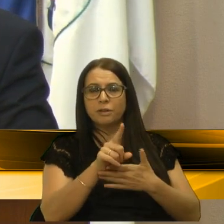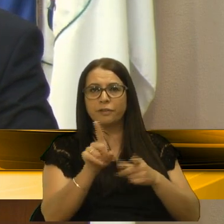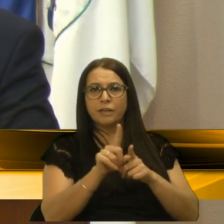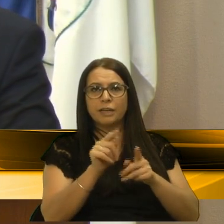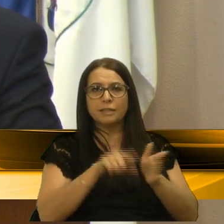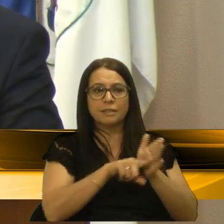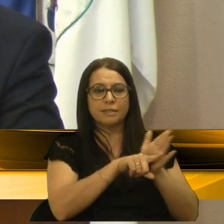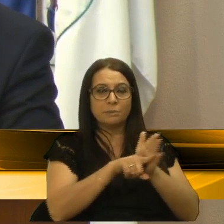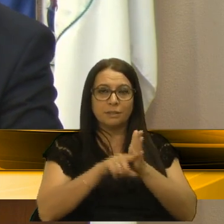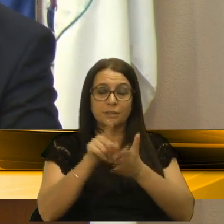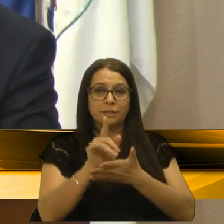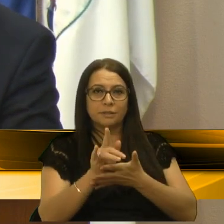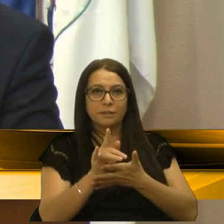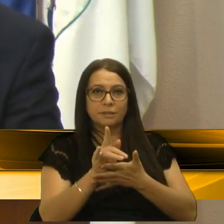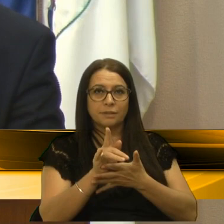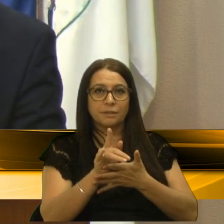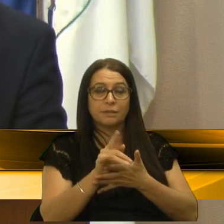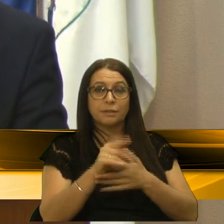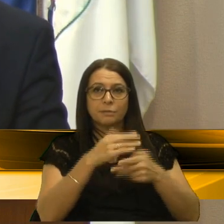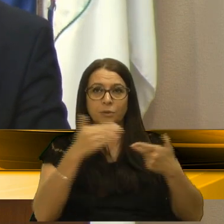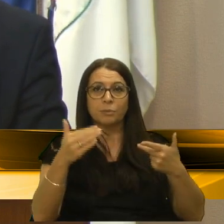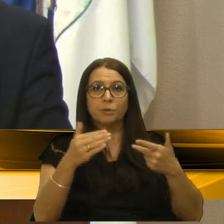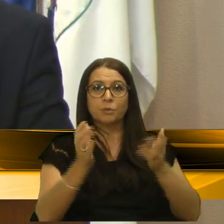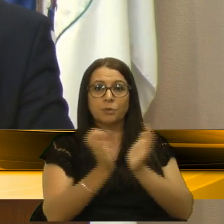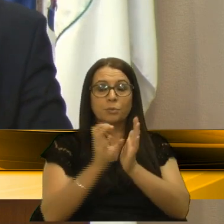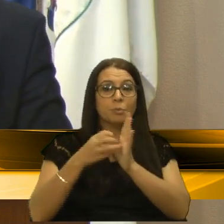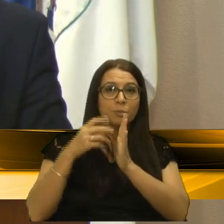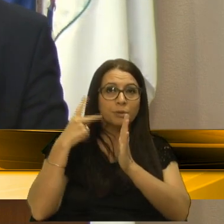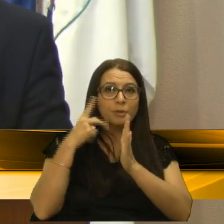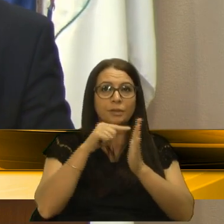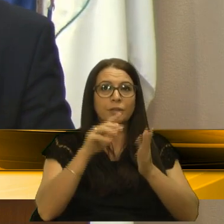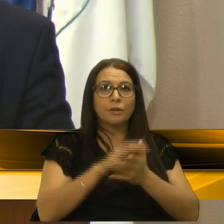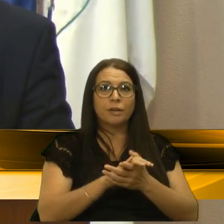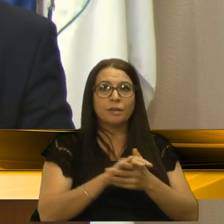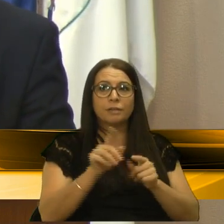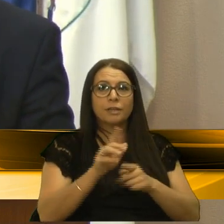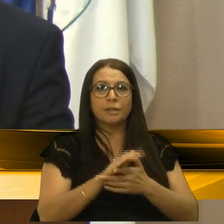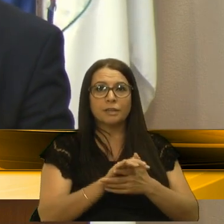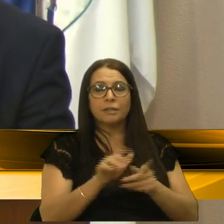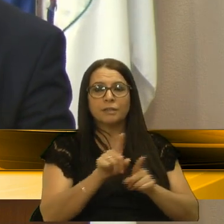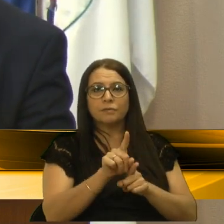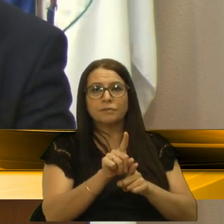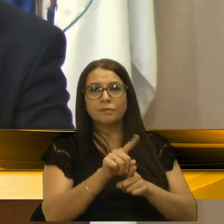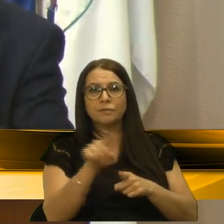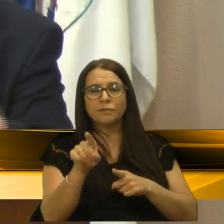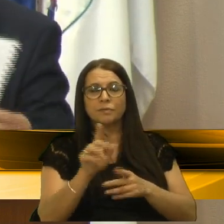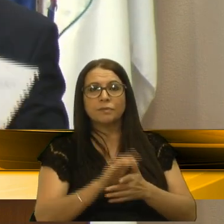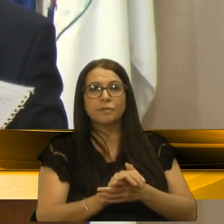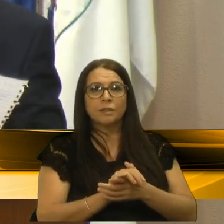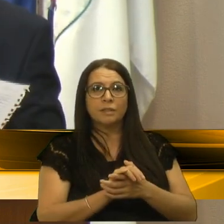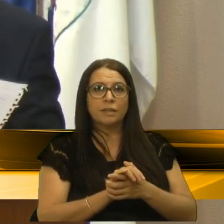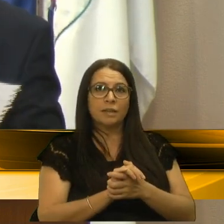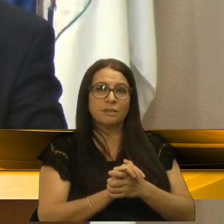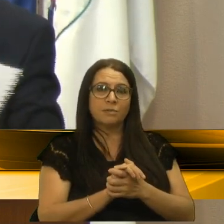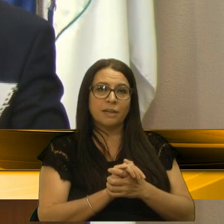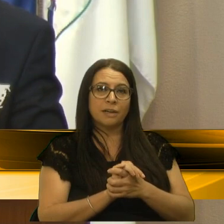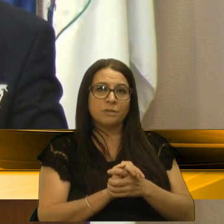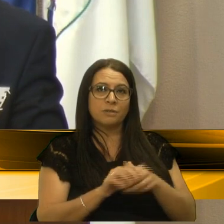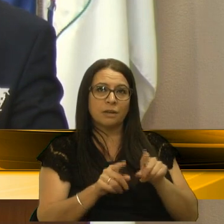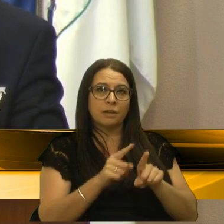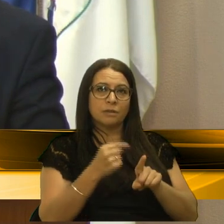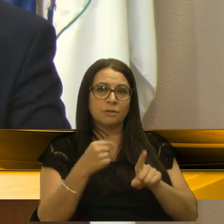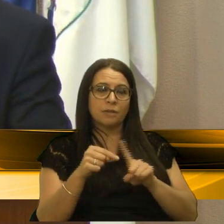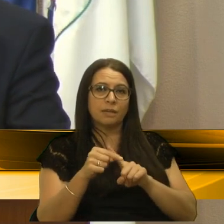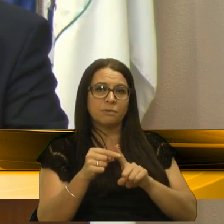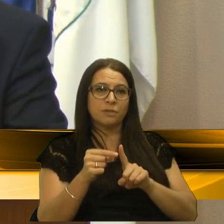Investigativo, partidos políticos, inclusive o PSL, inclusive o partido que... Bom, eu não sei qual é o partido do presidente, ele não tem partido,